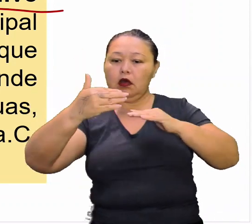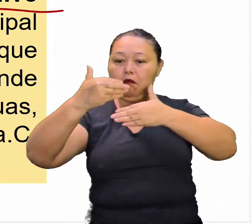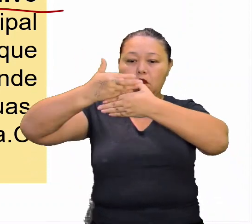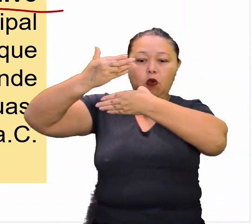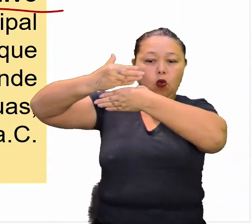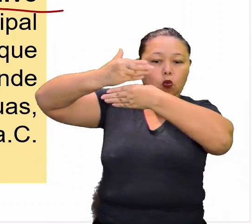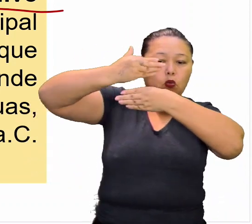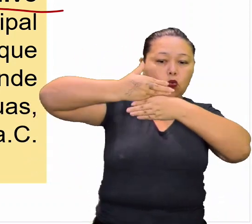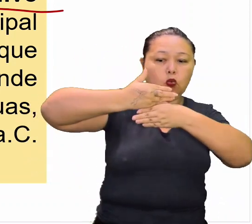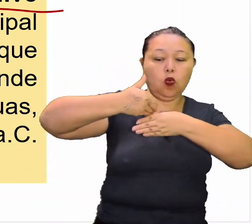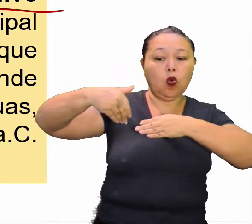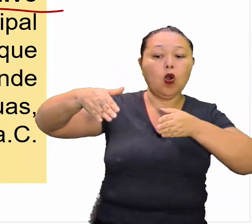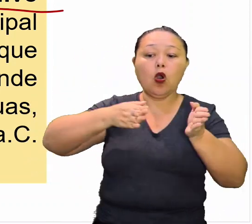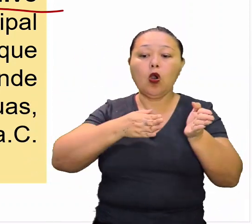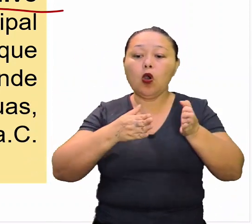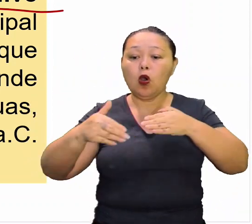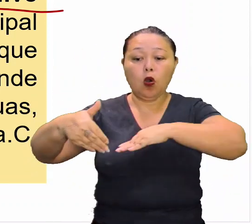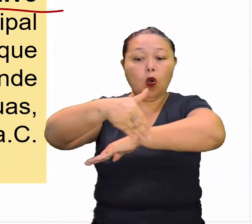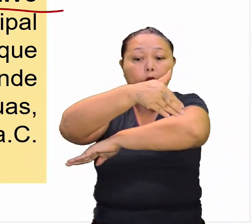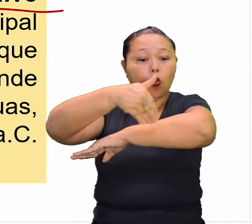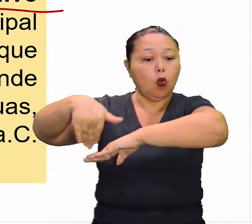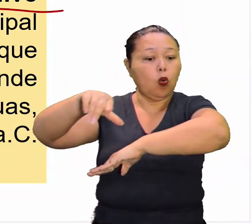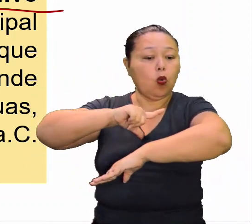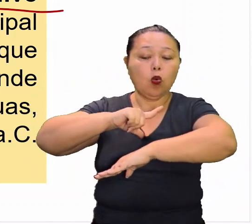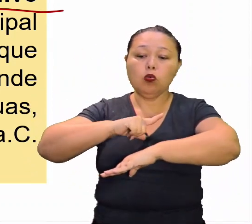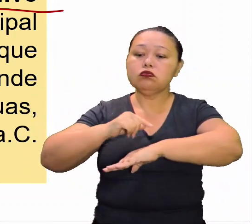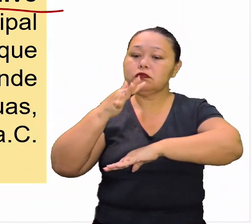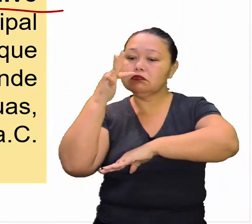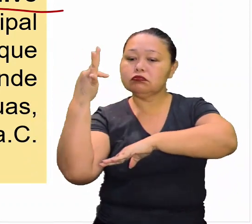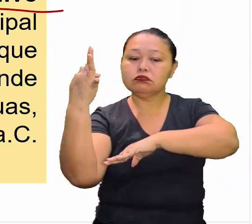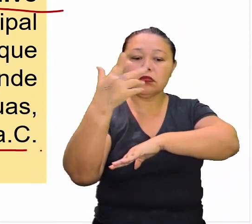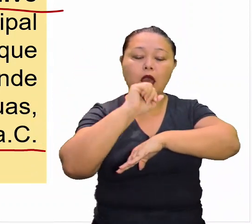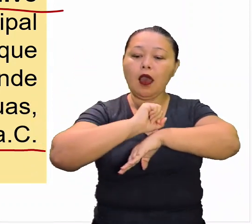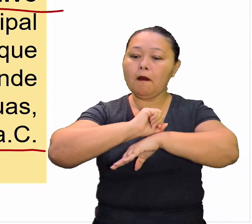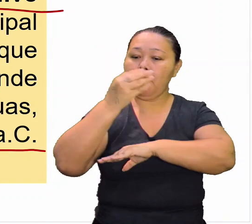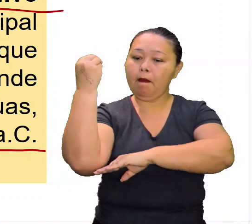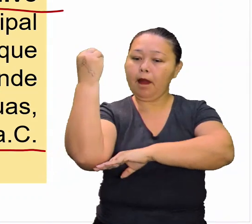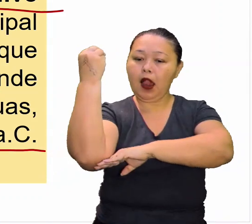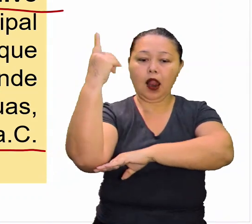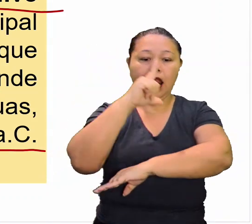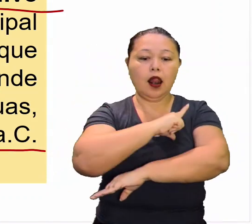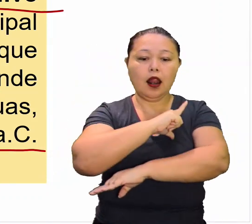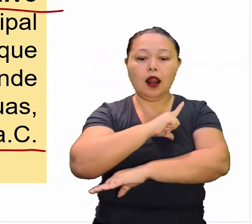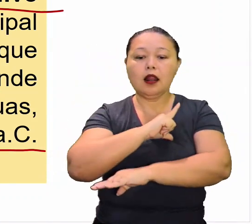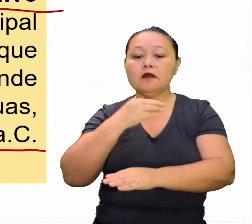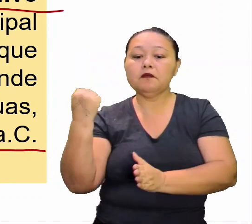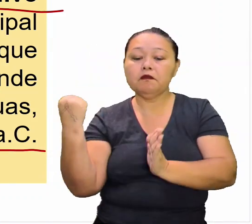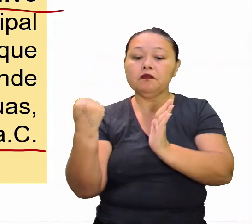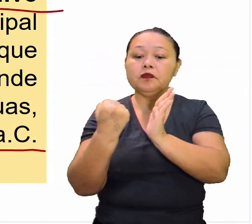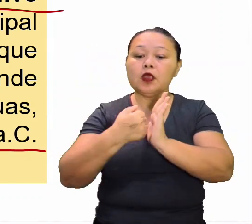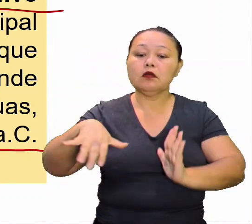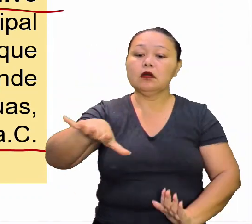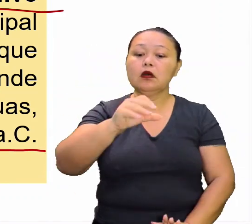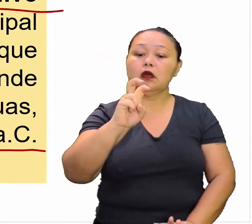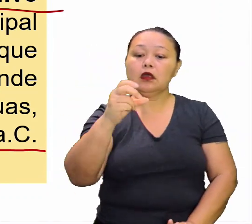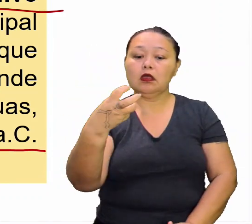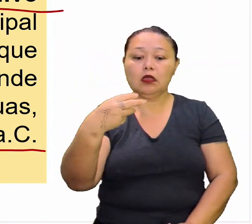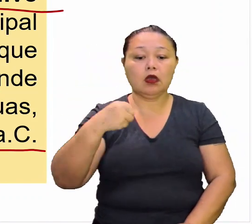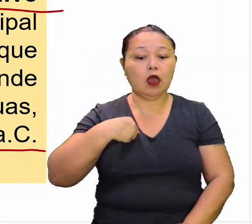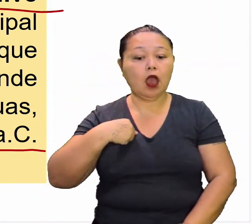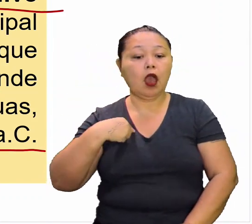muralhas, ruas, jardins e palácios. Denominaram a região até 509, quando foram vencidos pelo